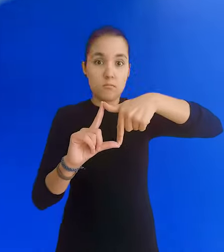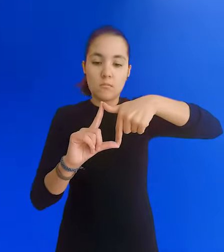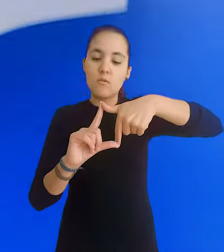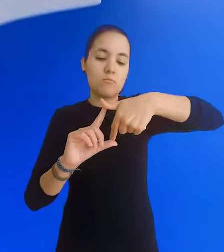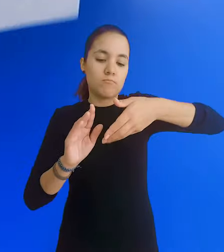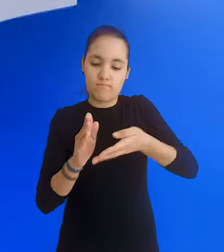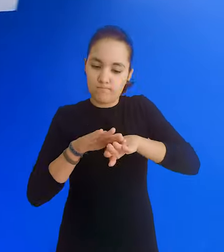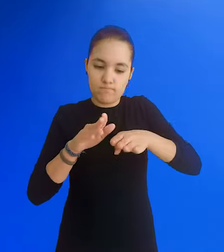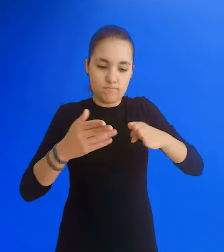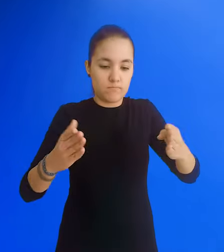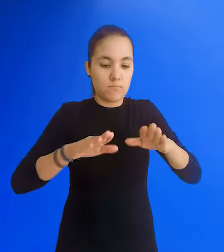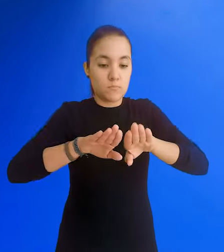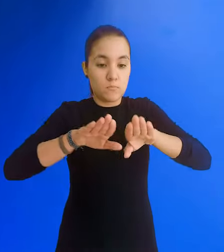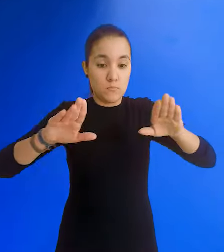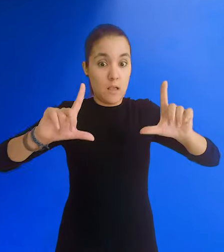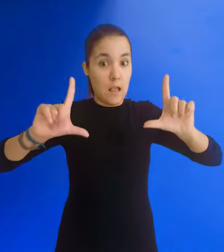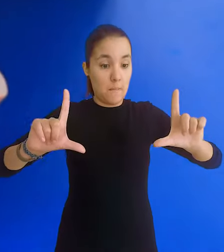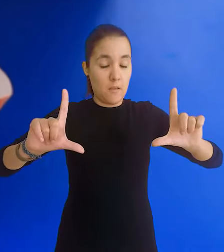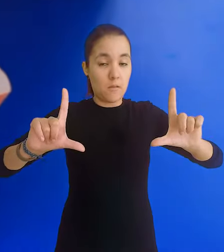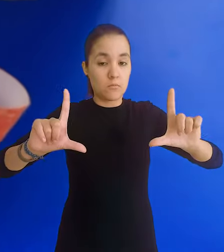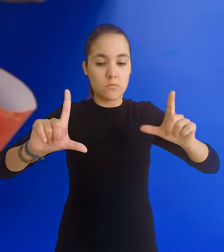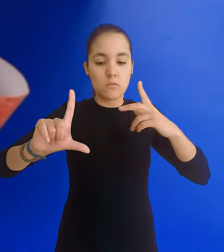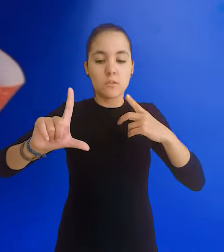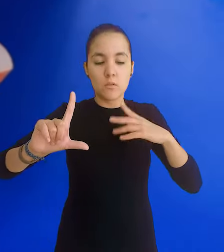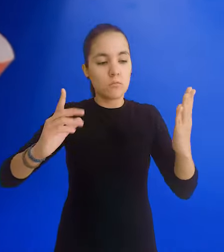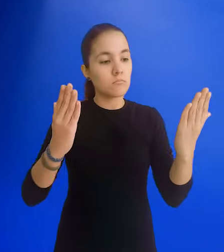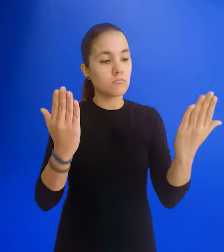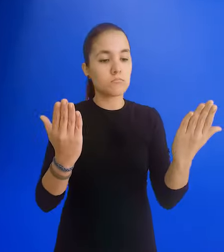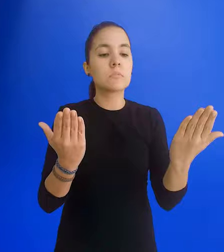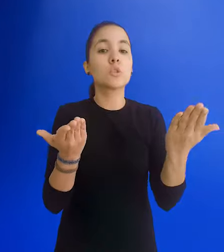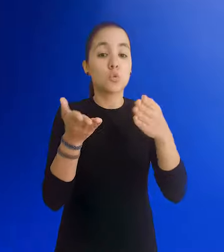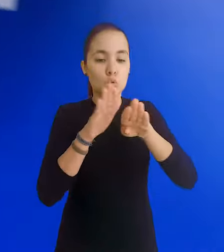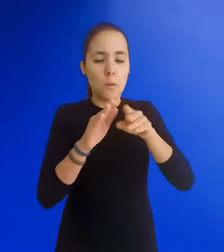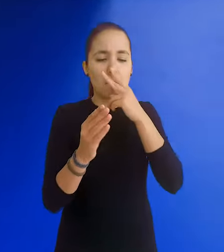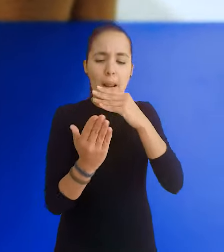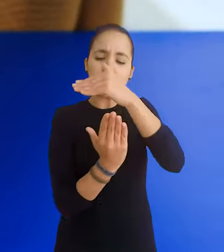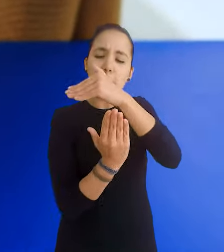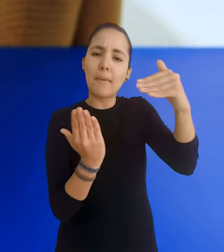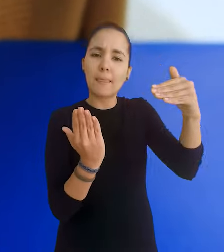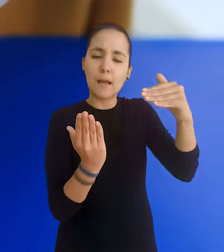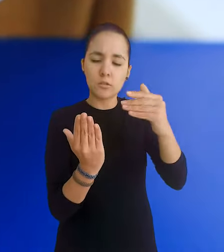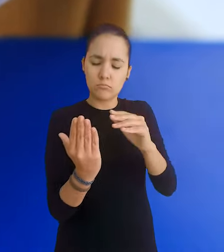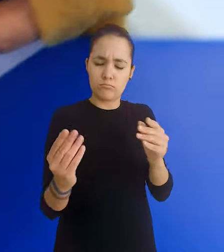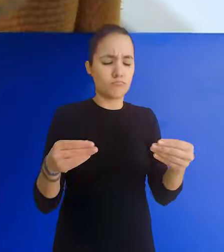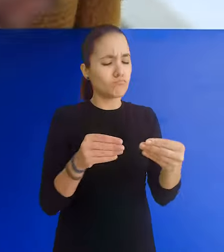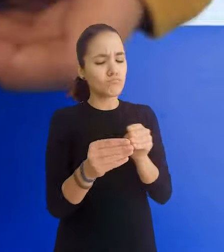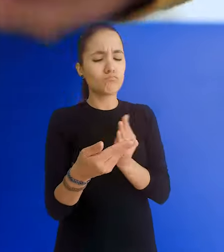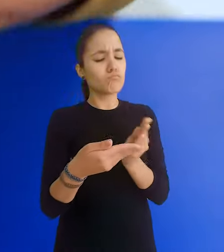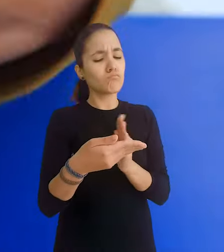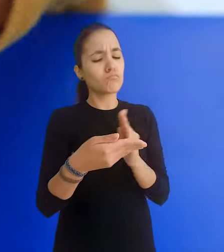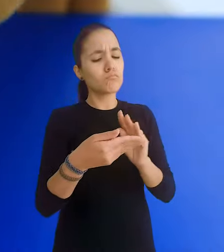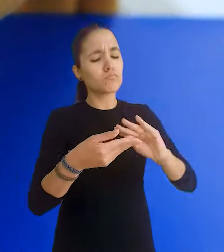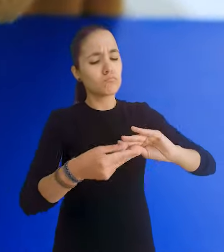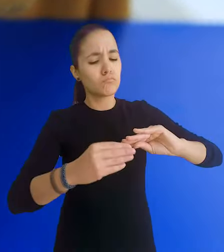de pôster, onde se eu dobrar a gente vai ver segmentos dessa imagem no total e abrindo a folha toda a gente vê